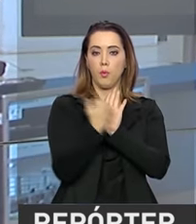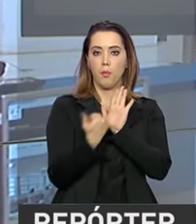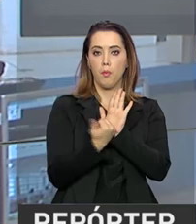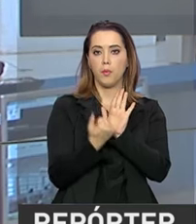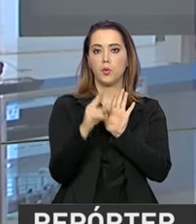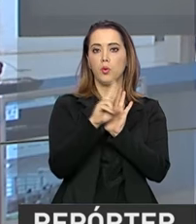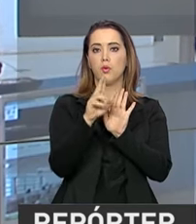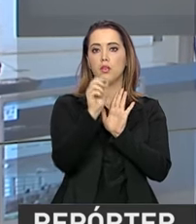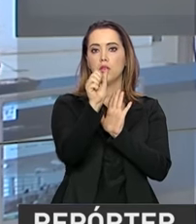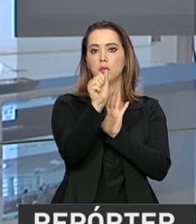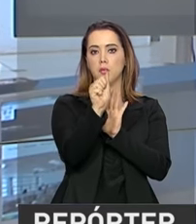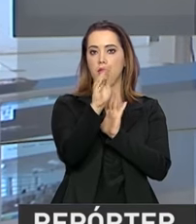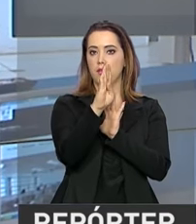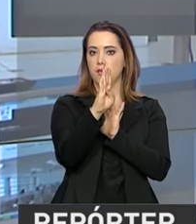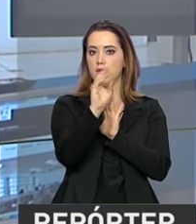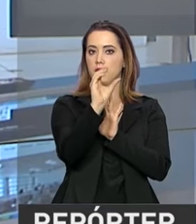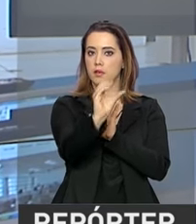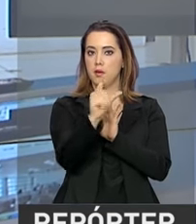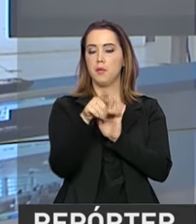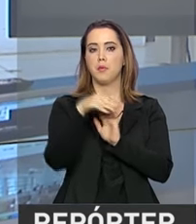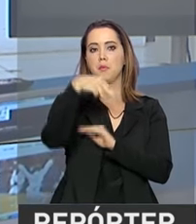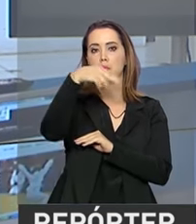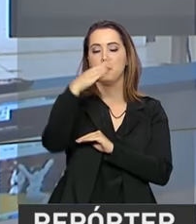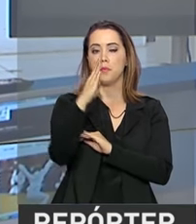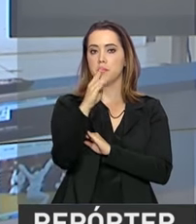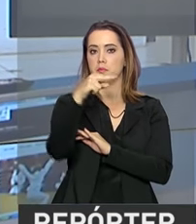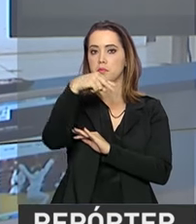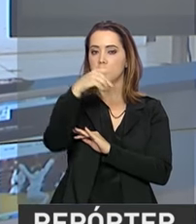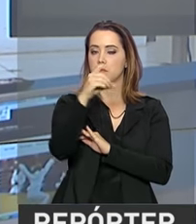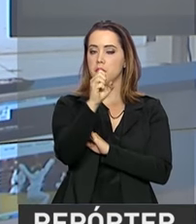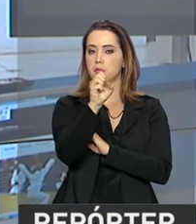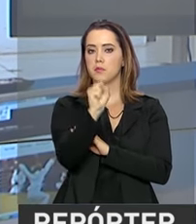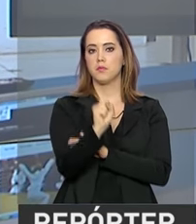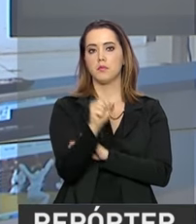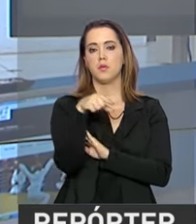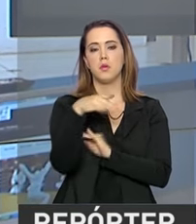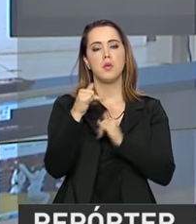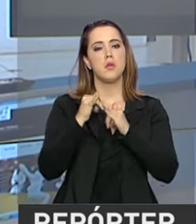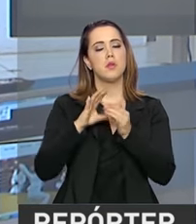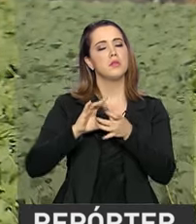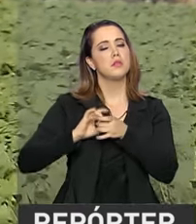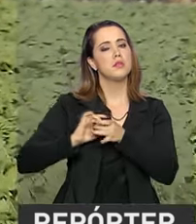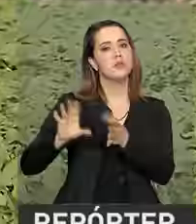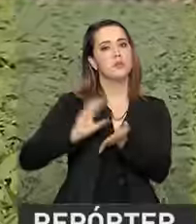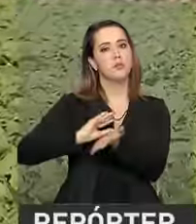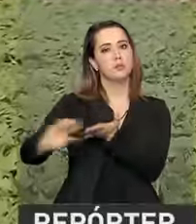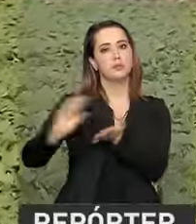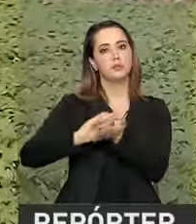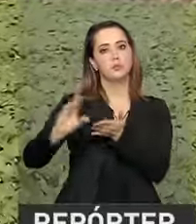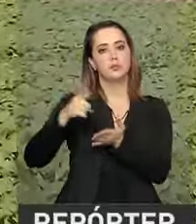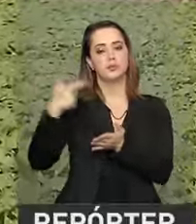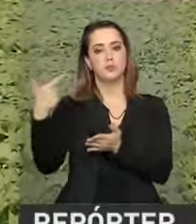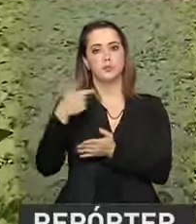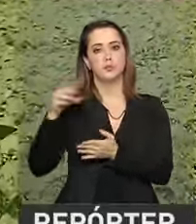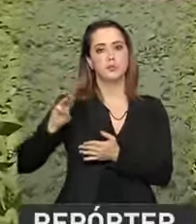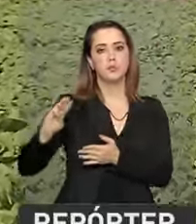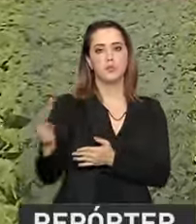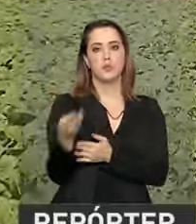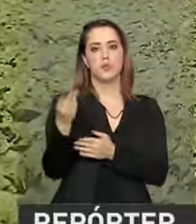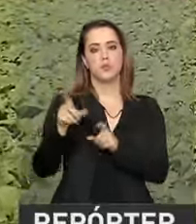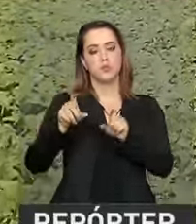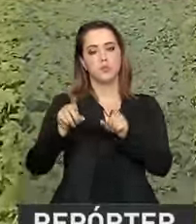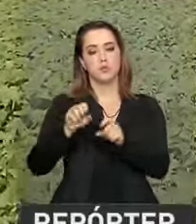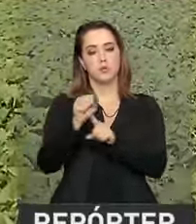do BNDS liberou R bilhões de reais em crédito no ano safra 2015 2016 os recursos foram